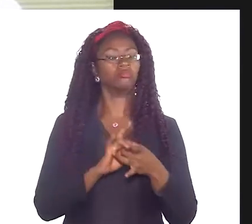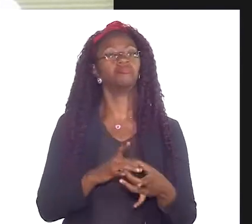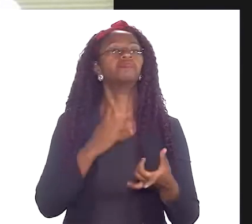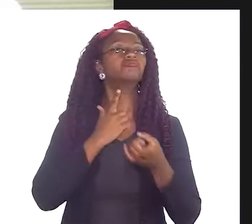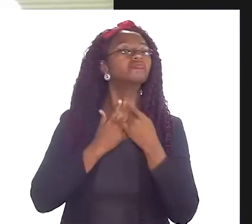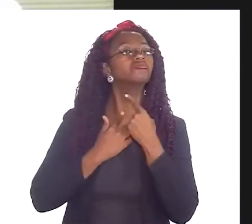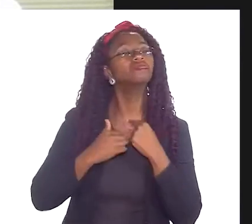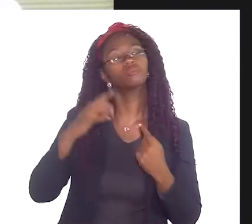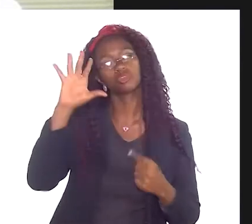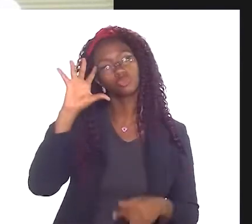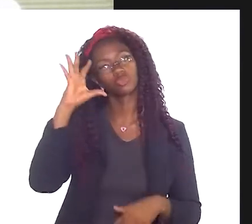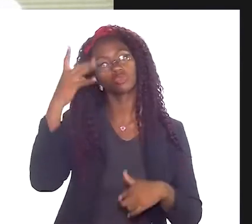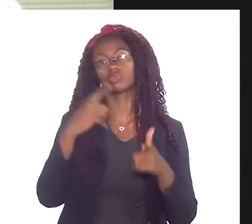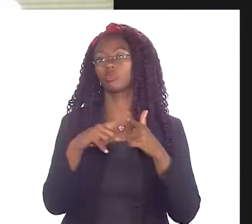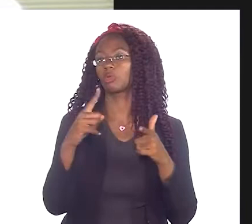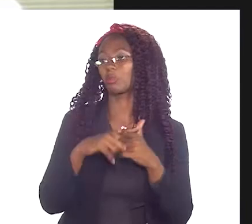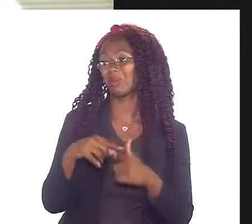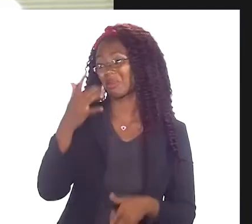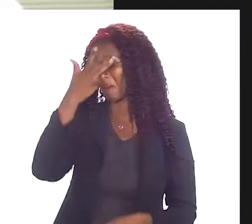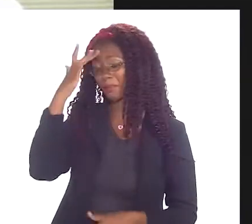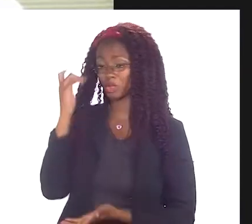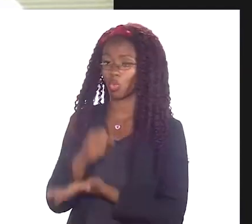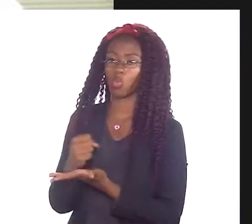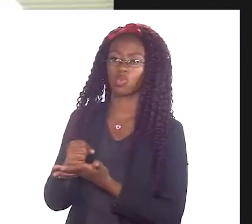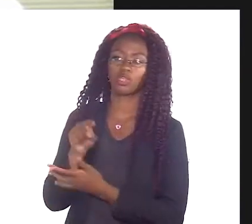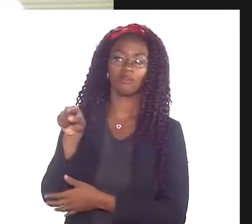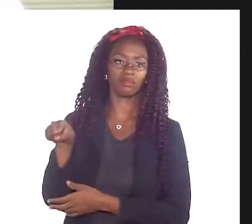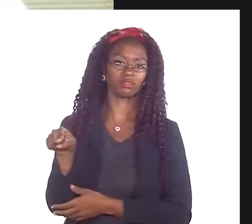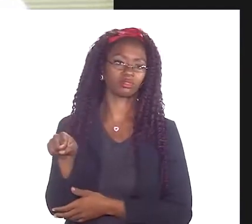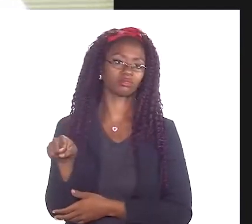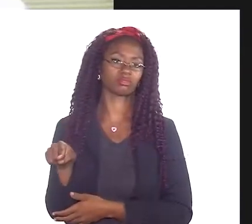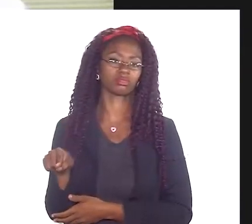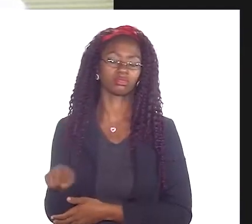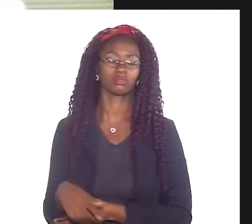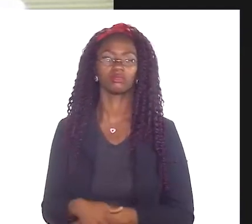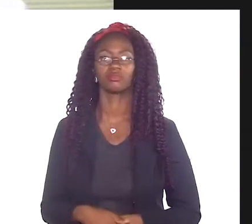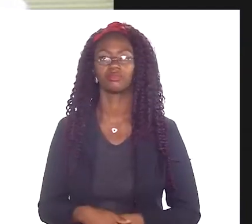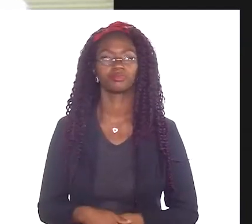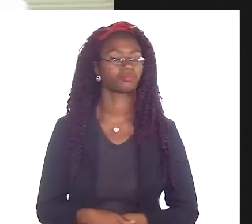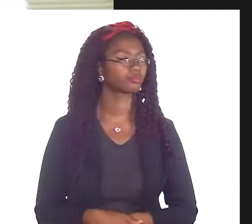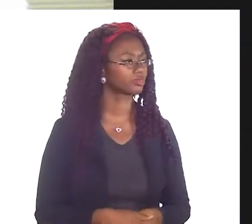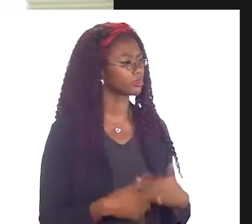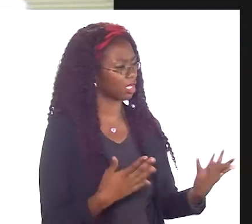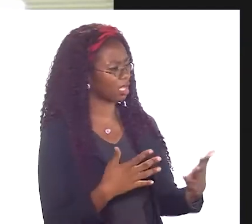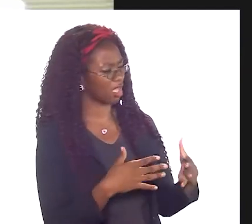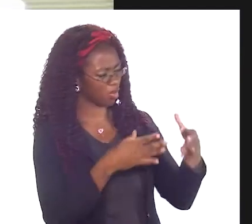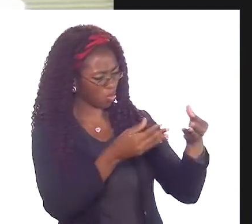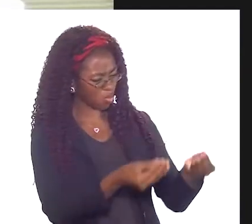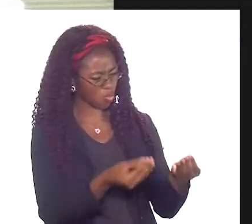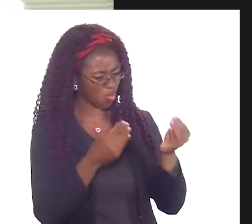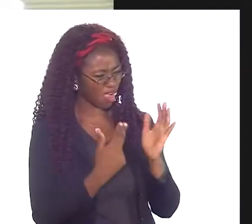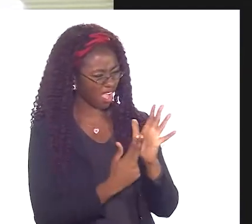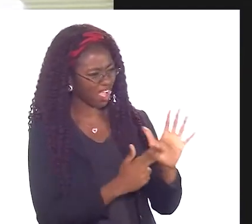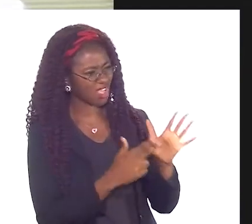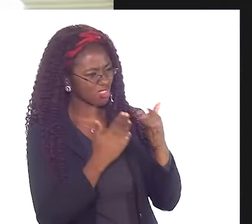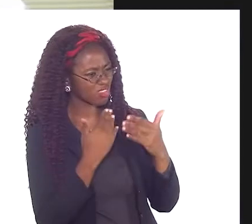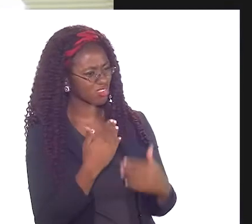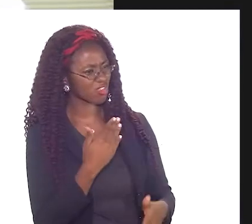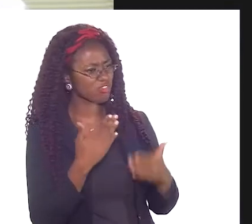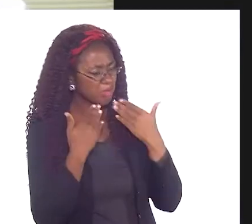às expectativas da solução do problema do contratante. Muita gente, não sei se... Como uma carta de